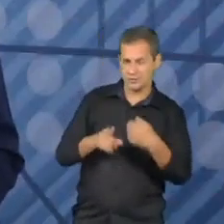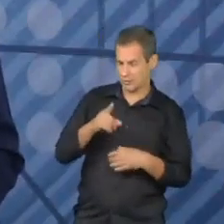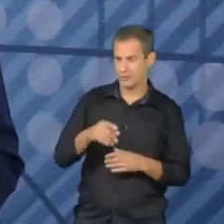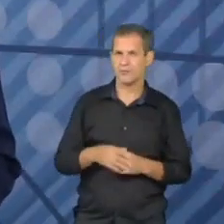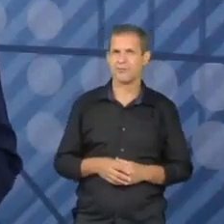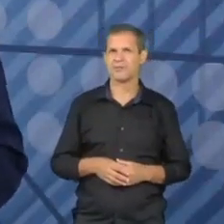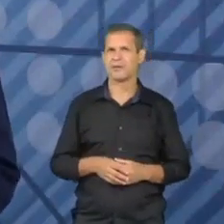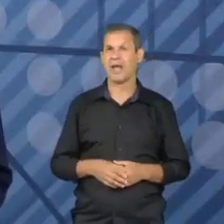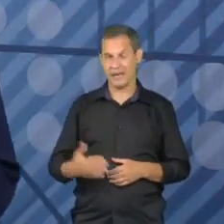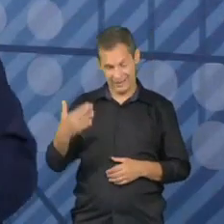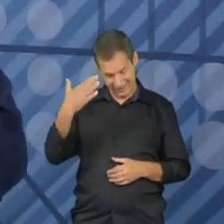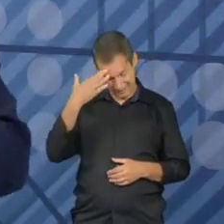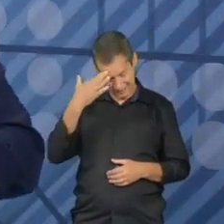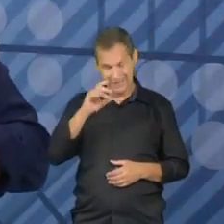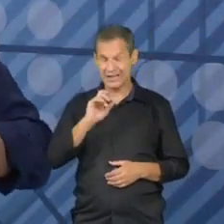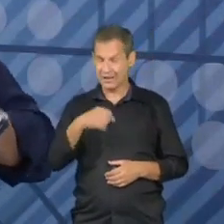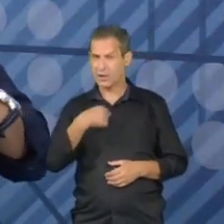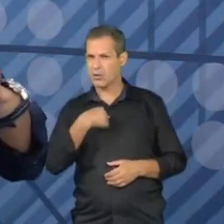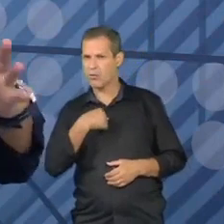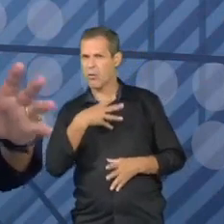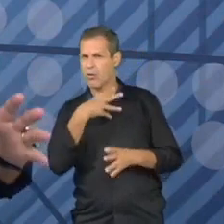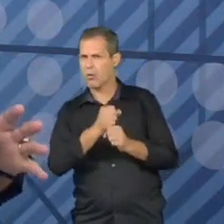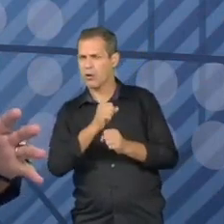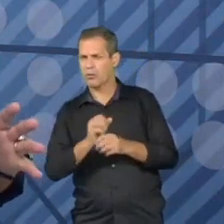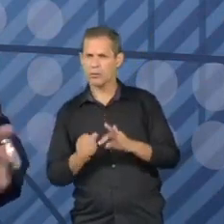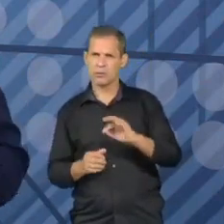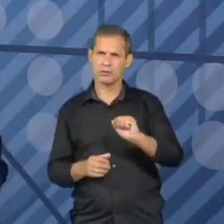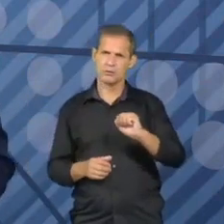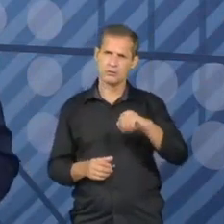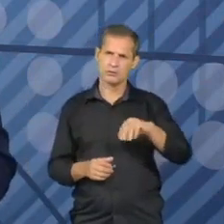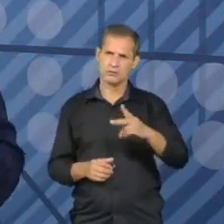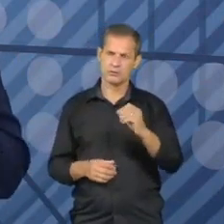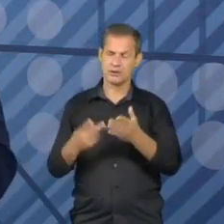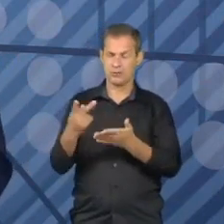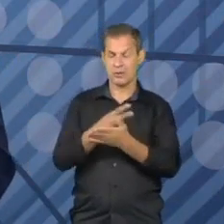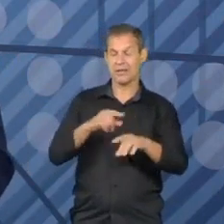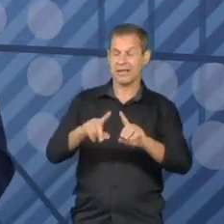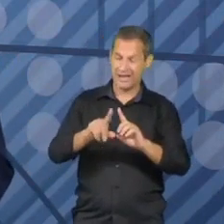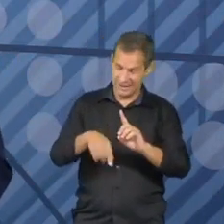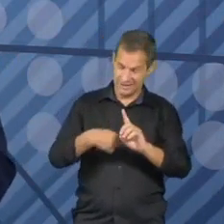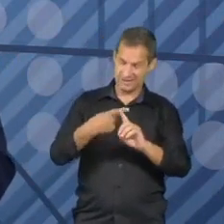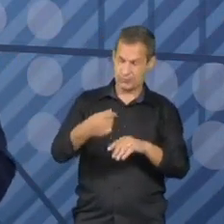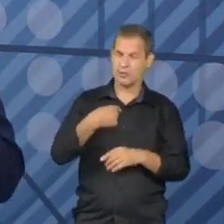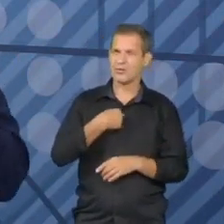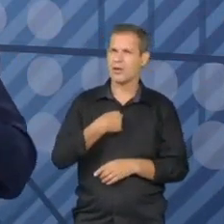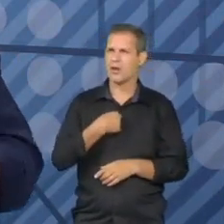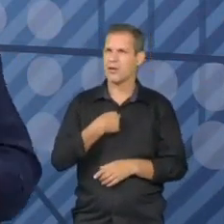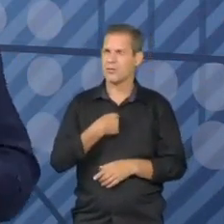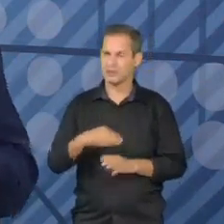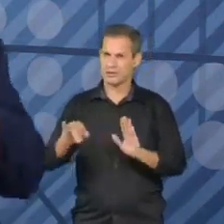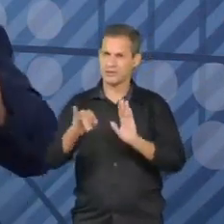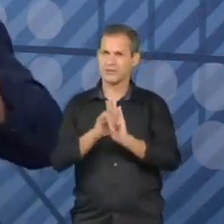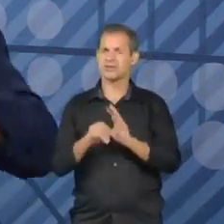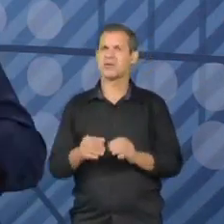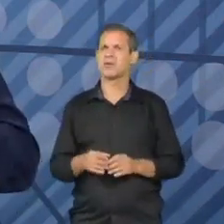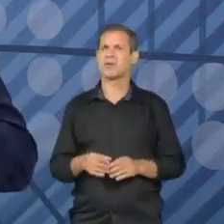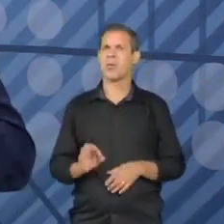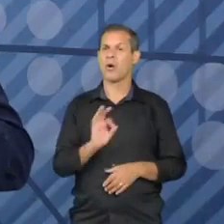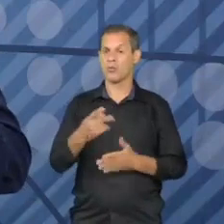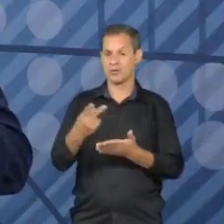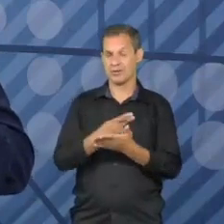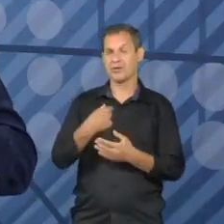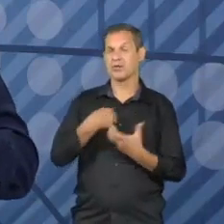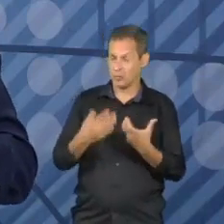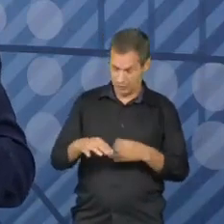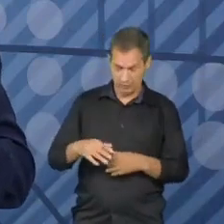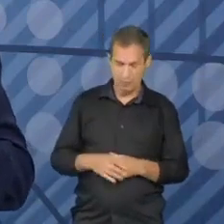você entender que eu posso calcular o tamanho do erro e depois eu posso determinar o tamanho do erro que eu quero